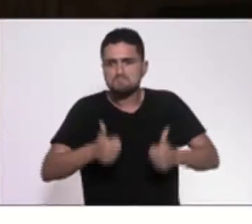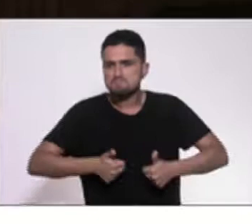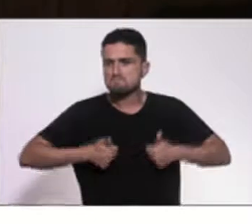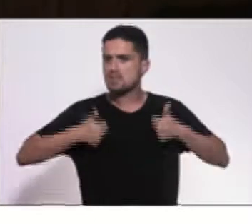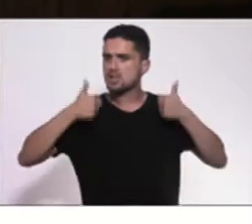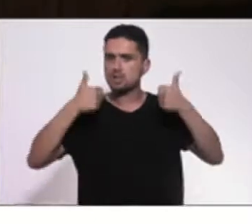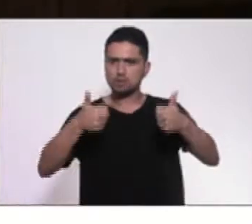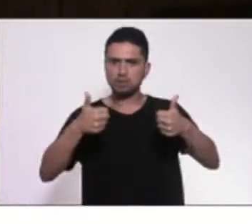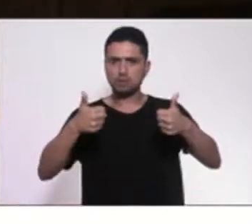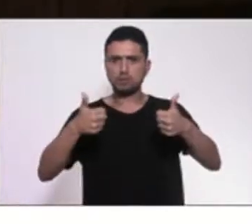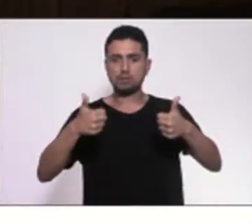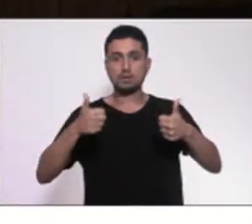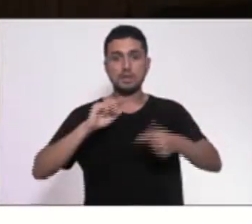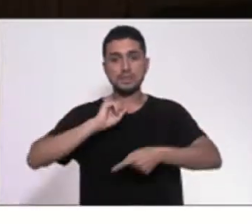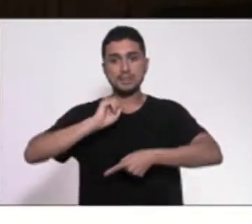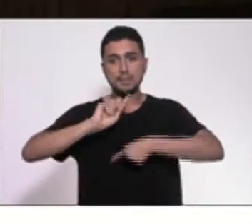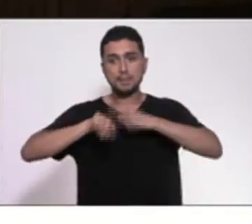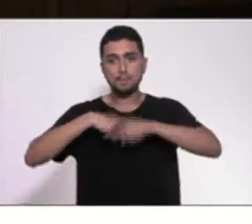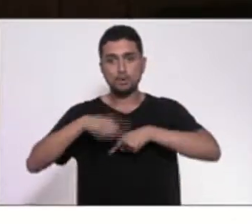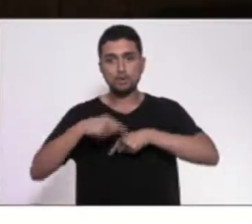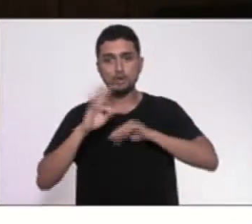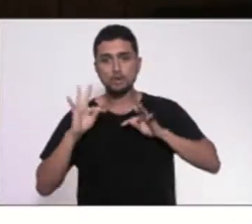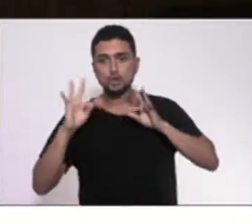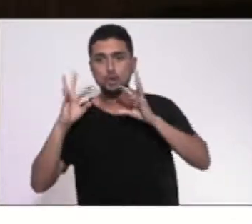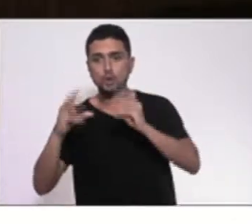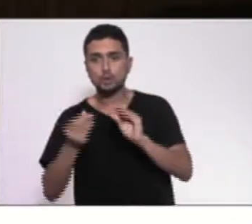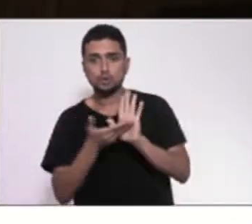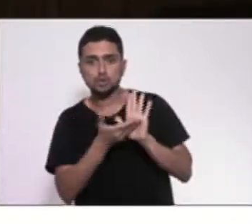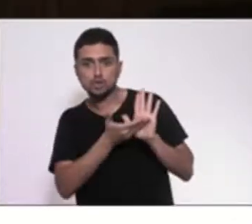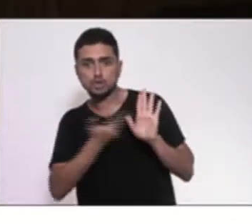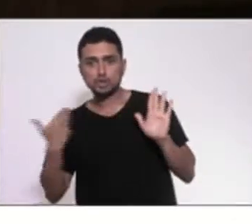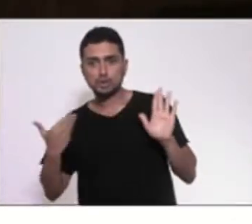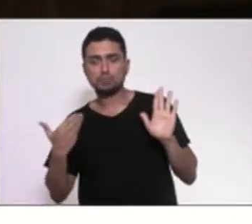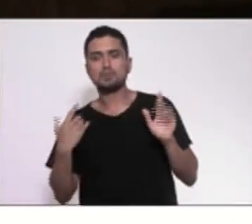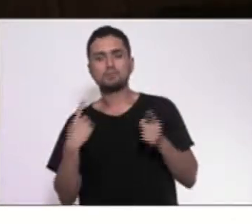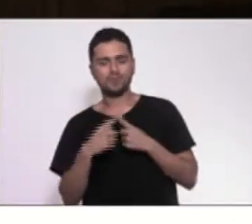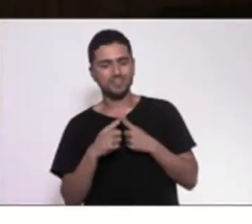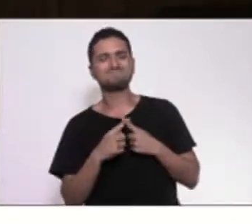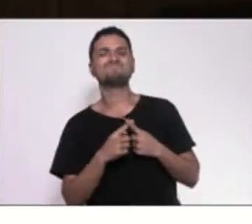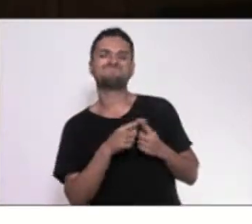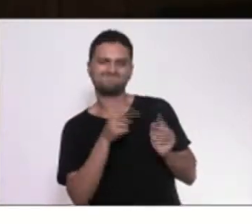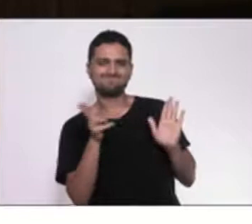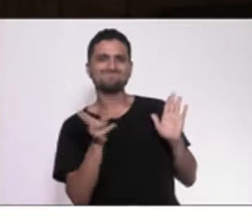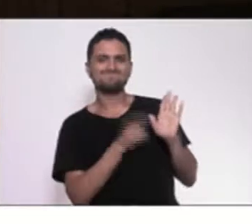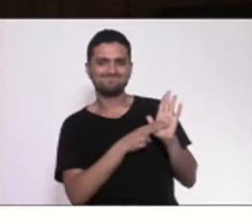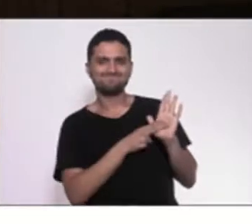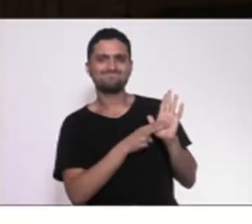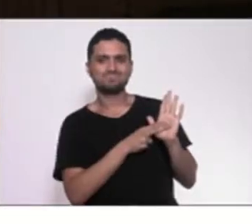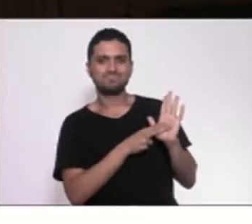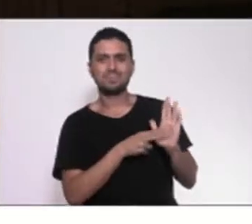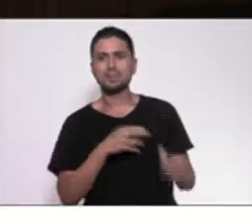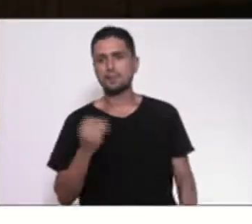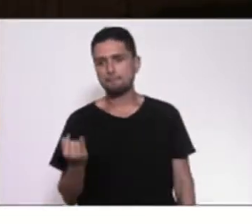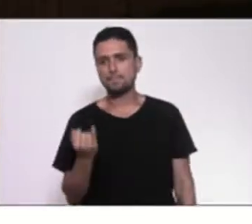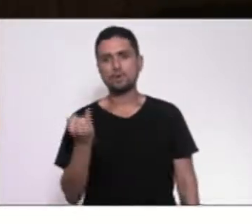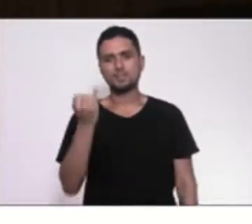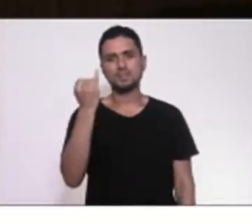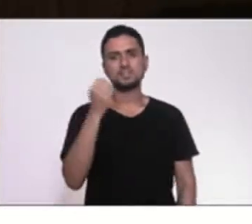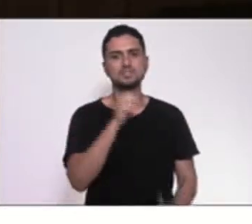E todos retiraram porque reconheceram a importância